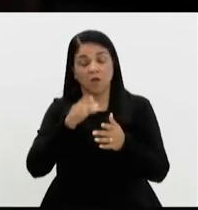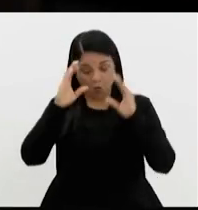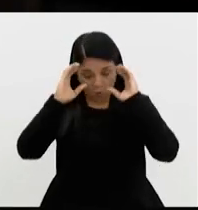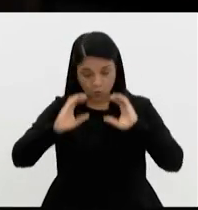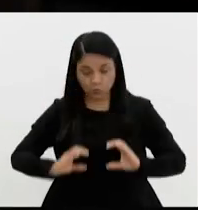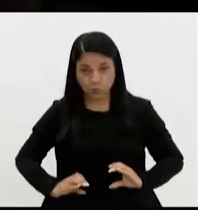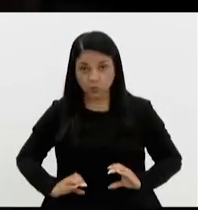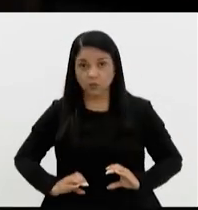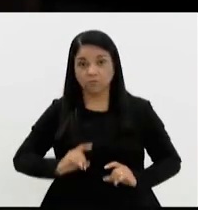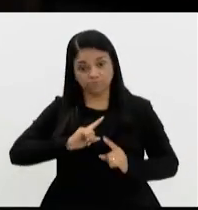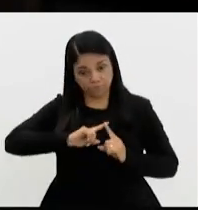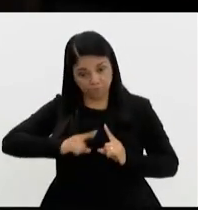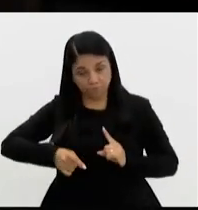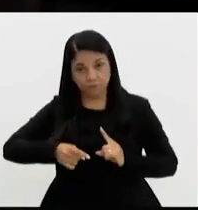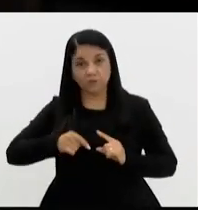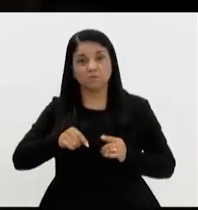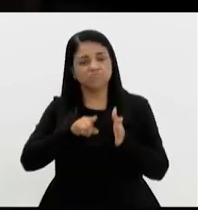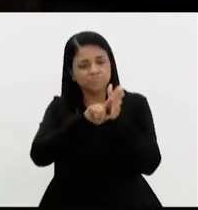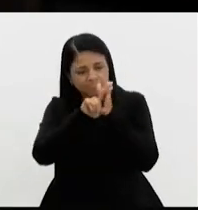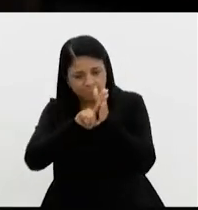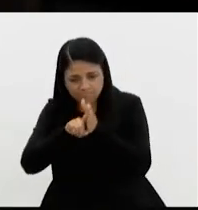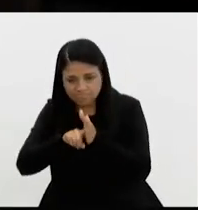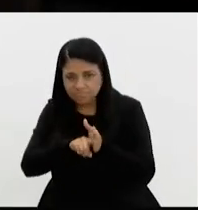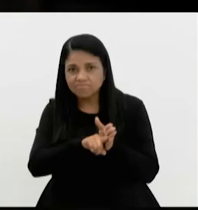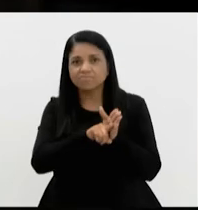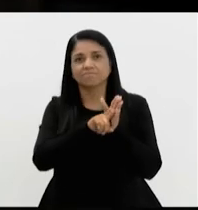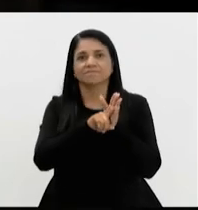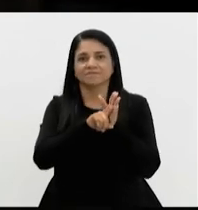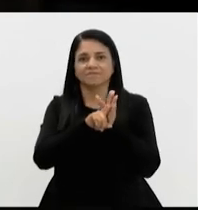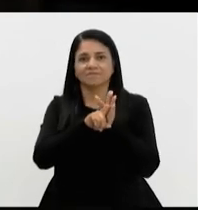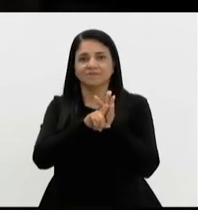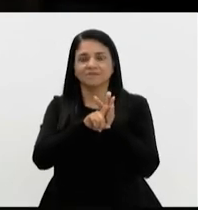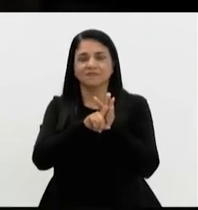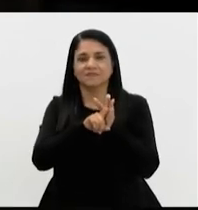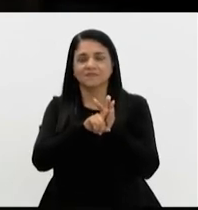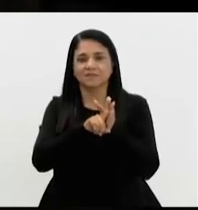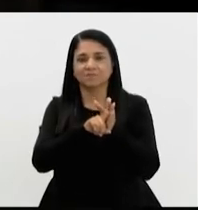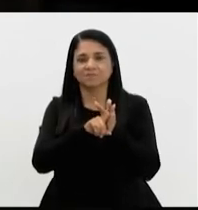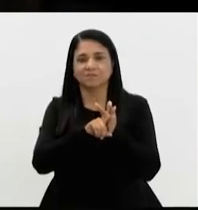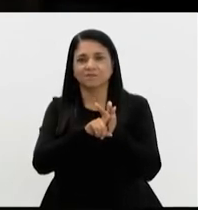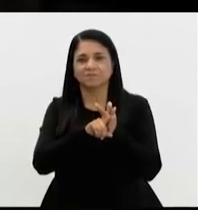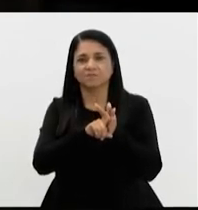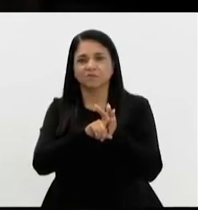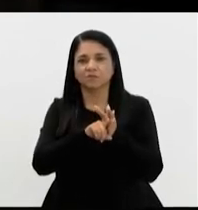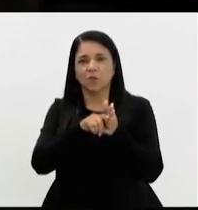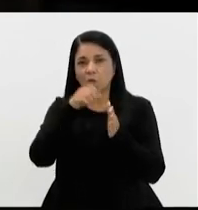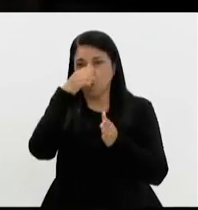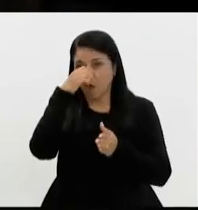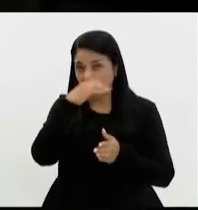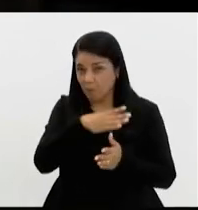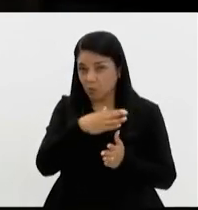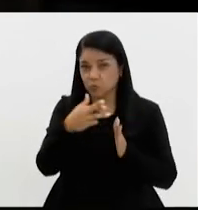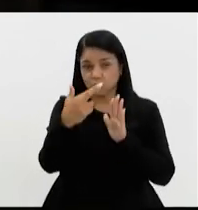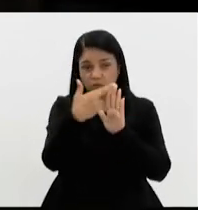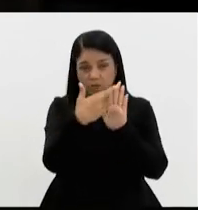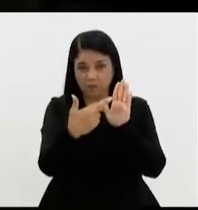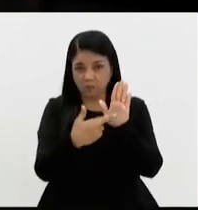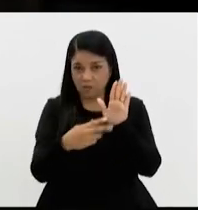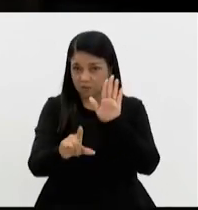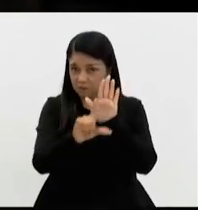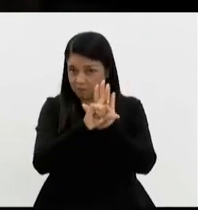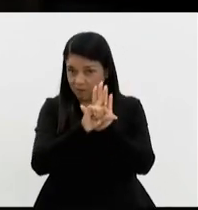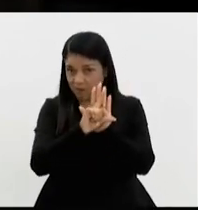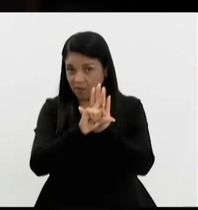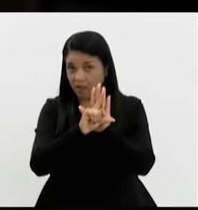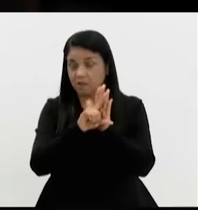conduta ainda que havendo a infração da legislação pertinente a Penas que